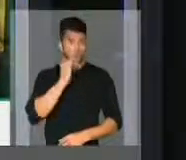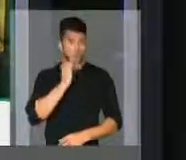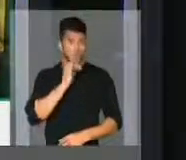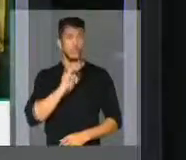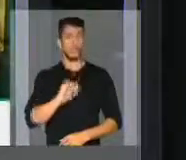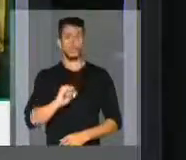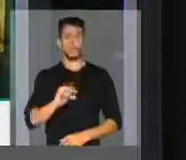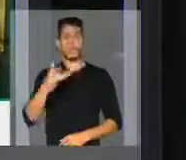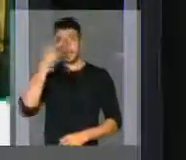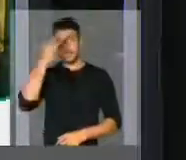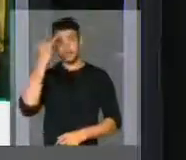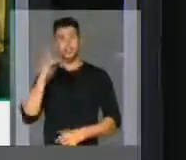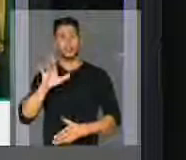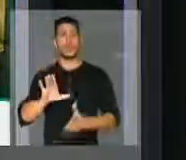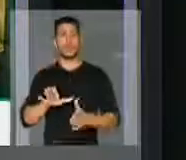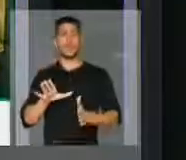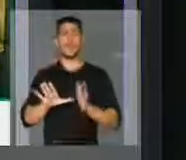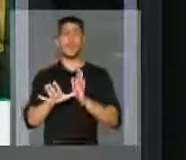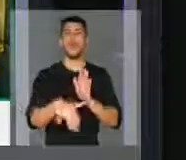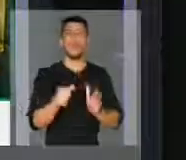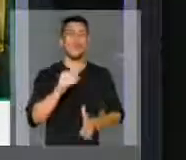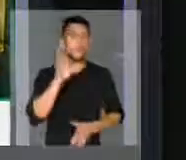pão para alimentar a sua família.